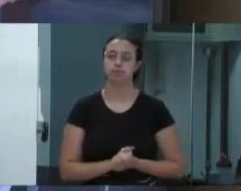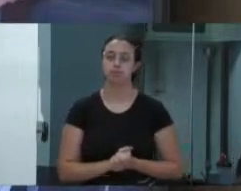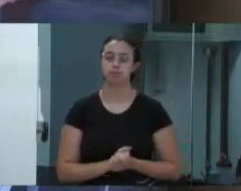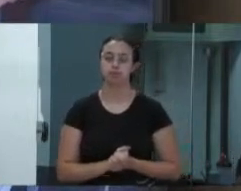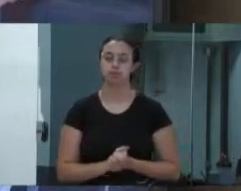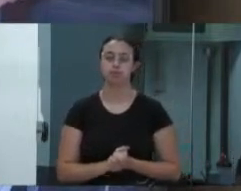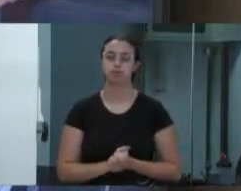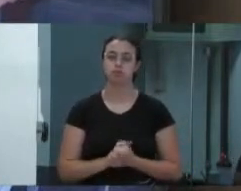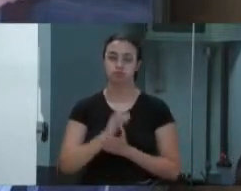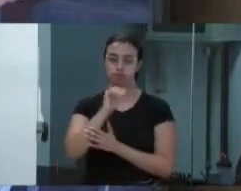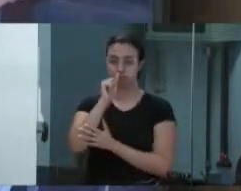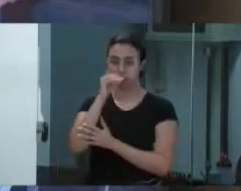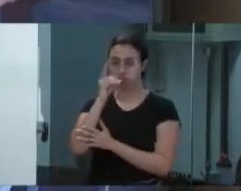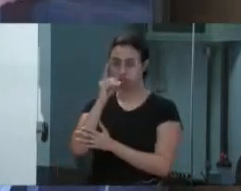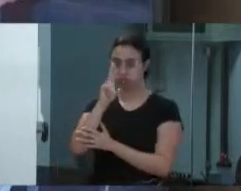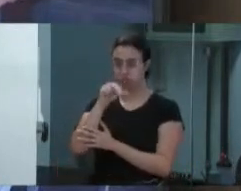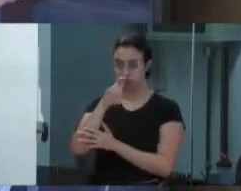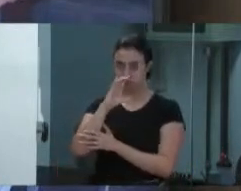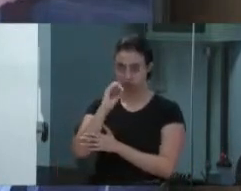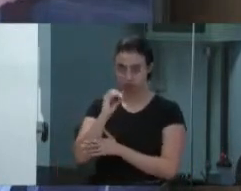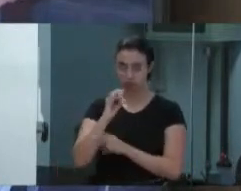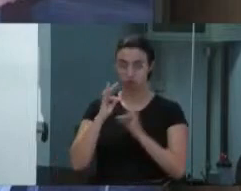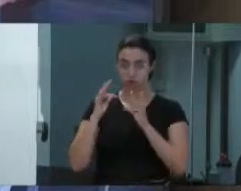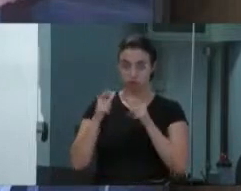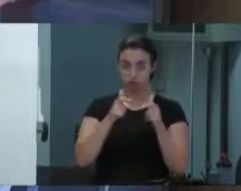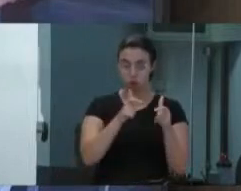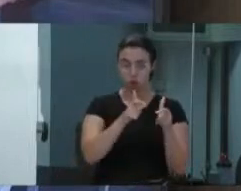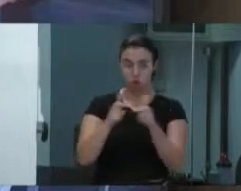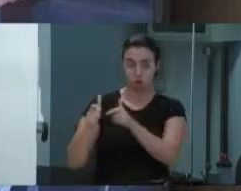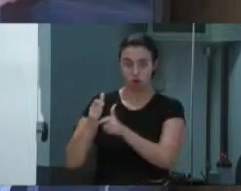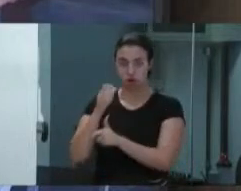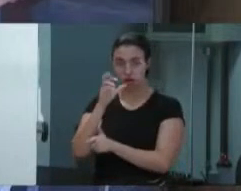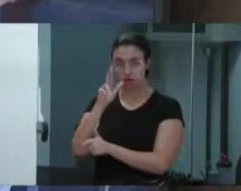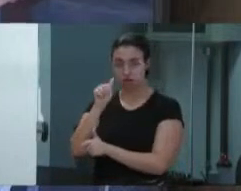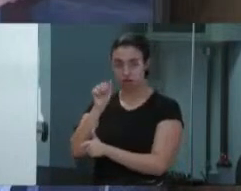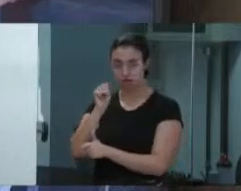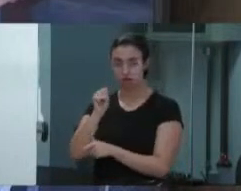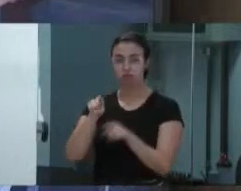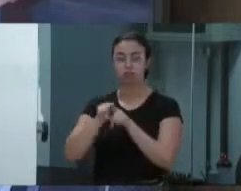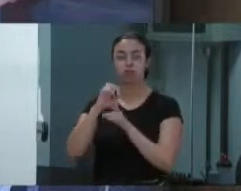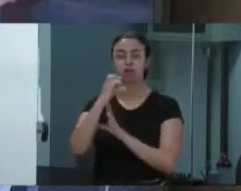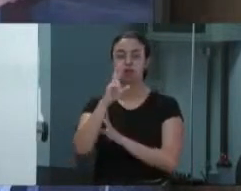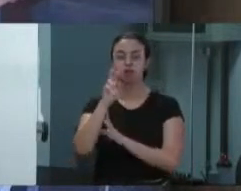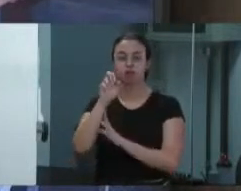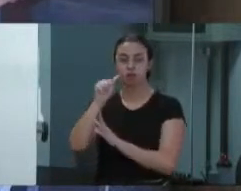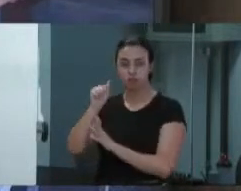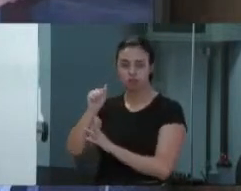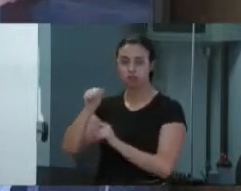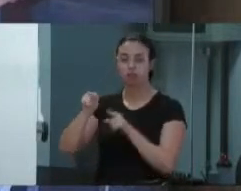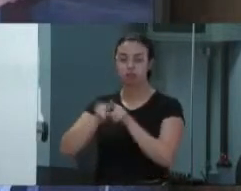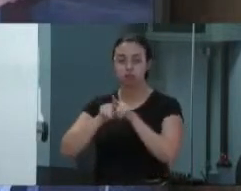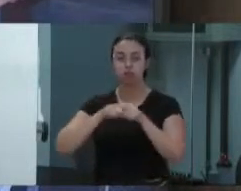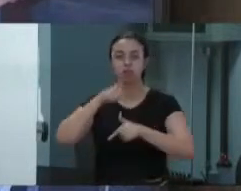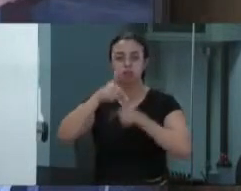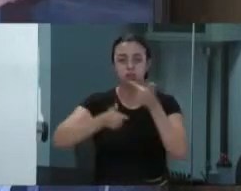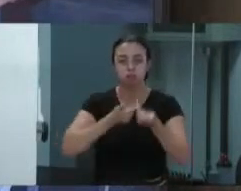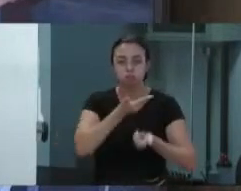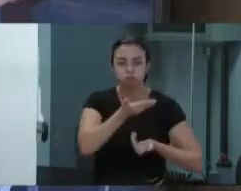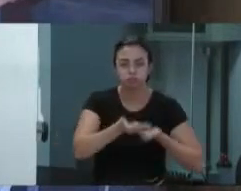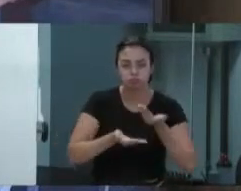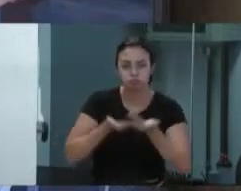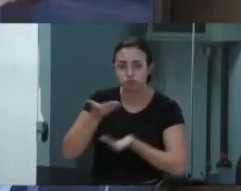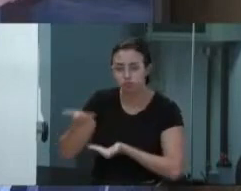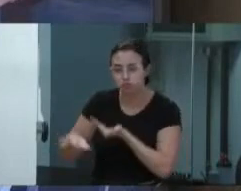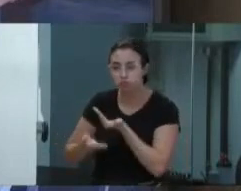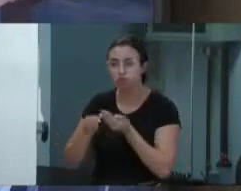Então, a gente tem, né, o cadastro único em todos os 5 CRAs, né, e também no CREAS, e nós temos também o serviço de atendimento itinerante.